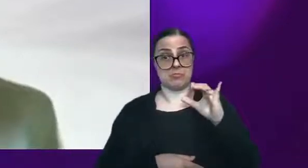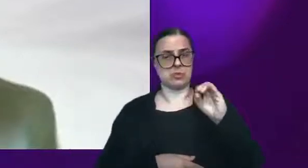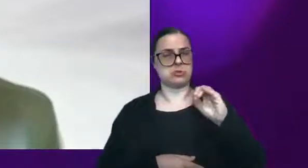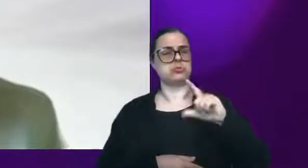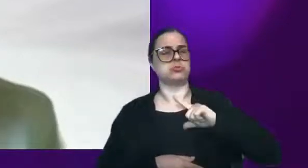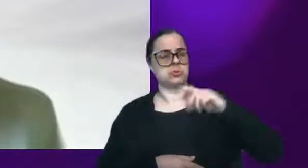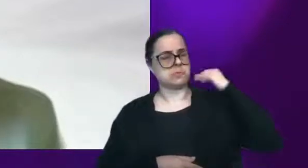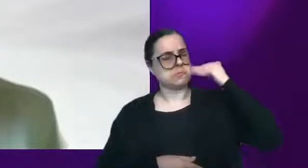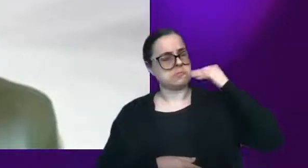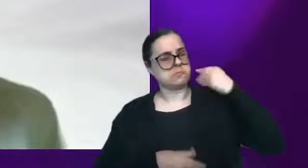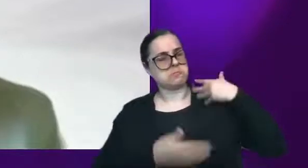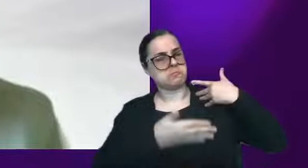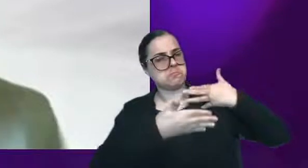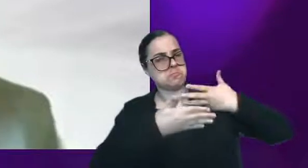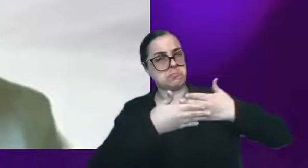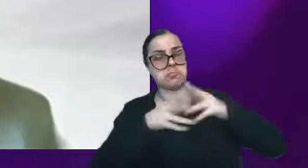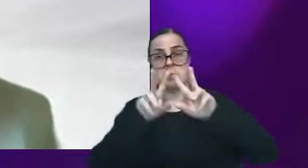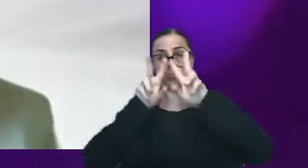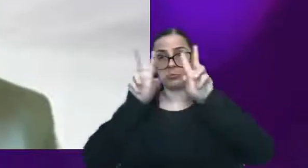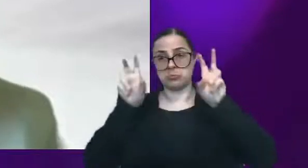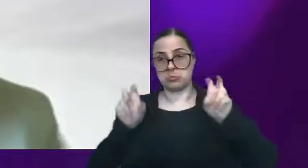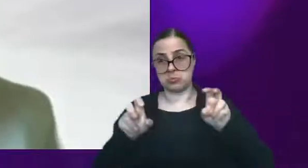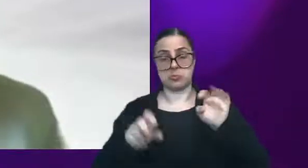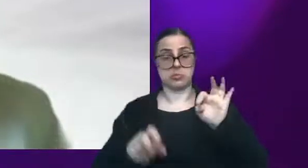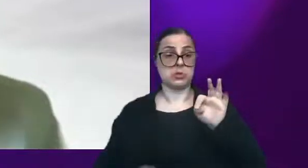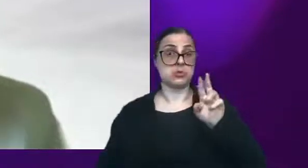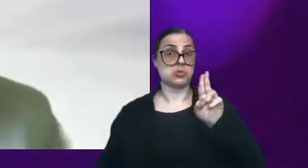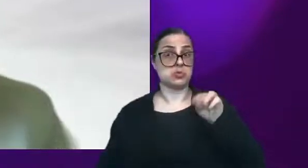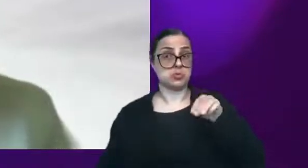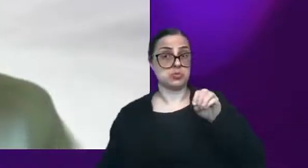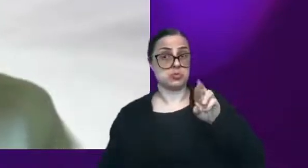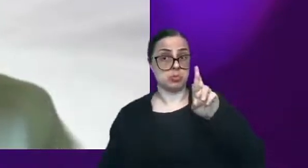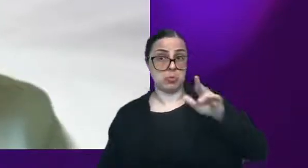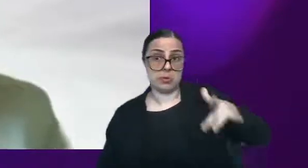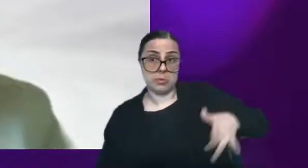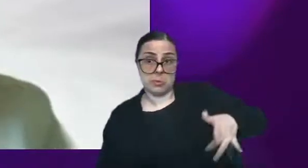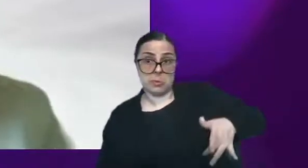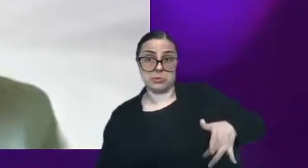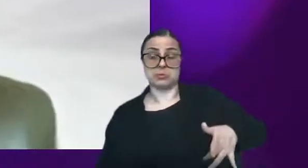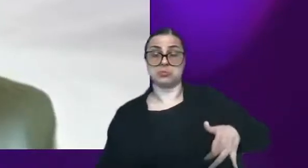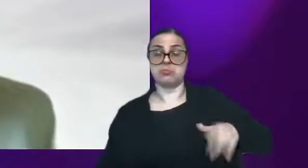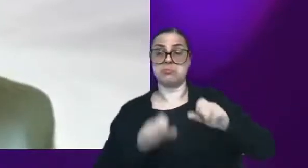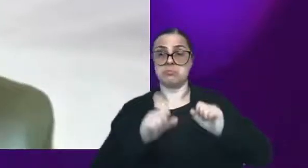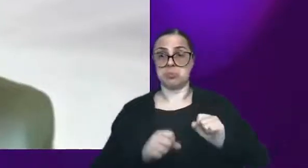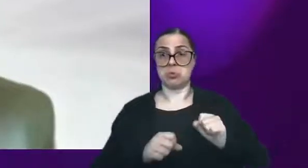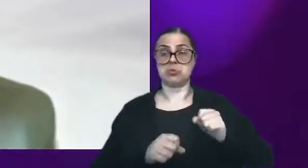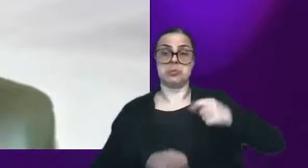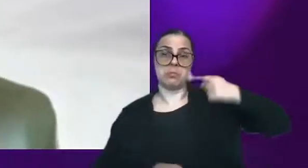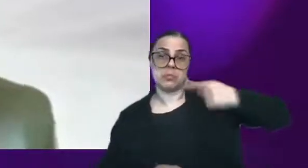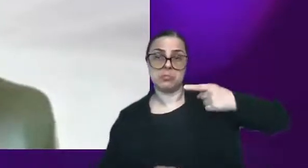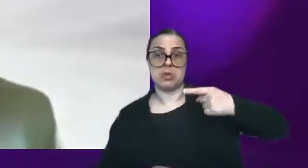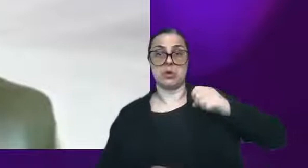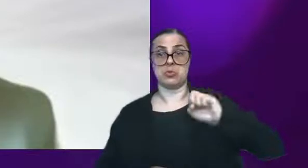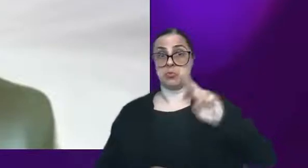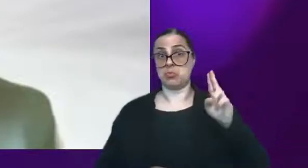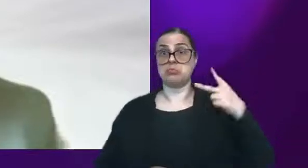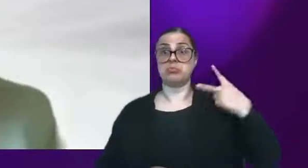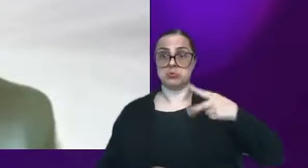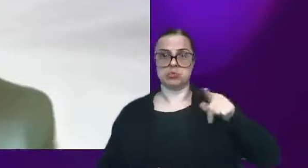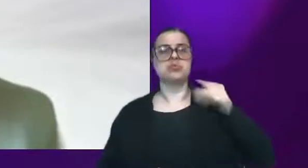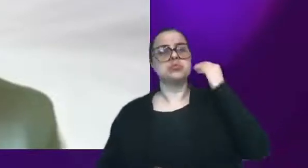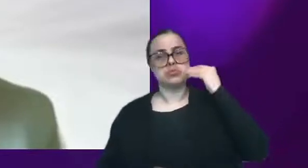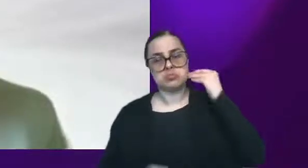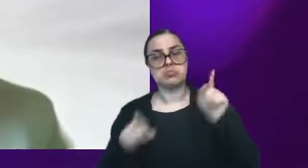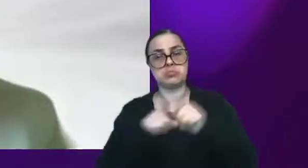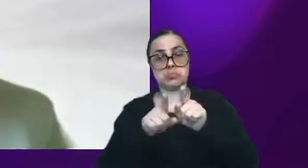de tumores hepáticos, tanto primários quanto secundários, no serviço do Hospital das Clínicas, onde eles têm também uma larga